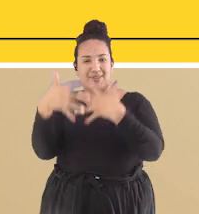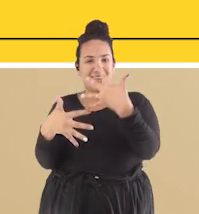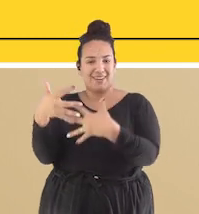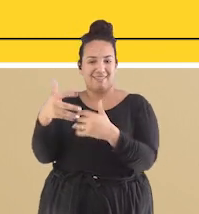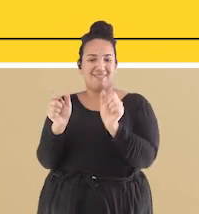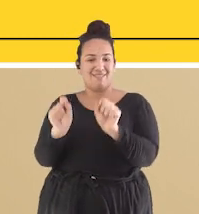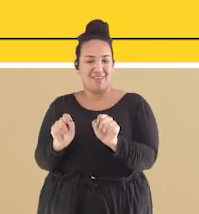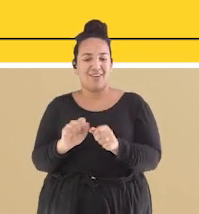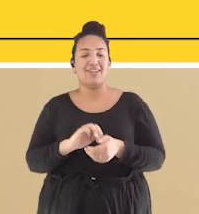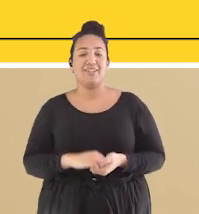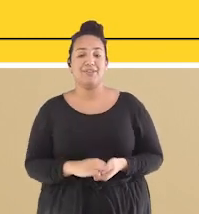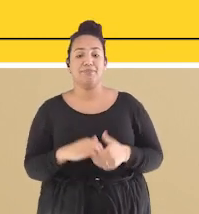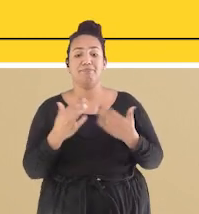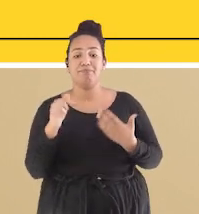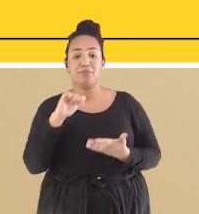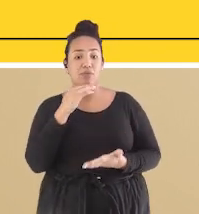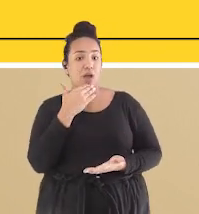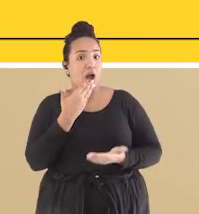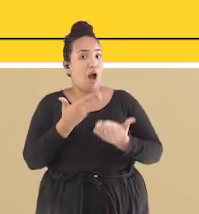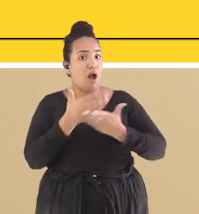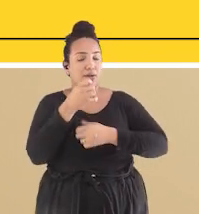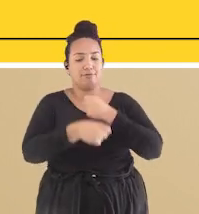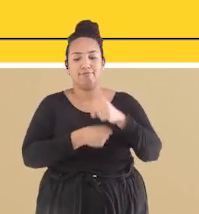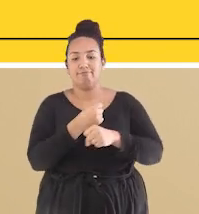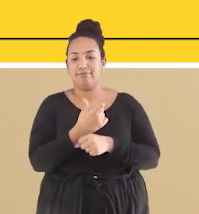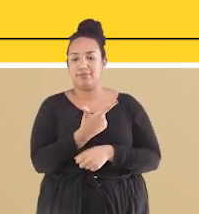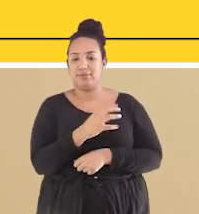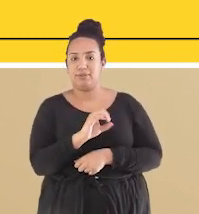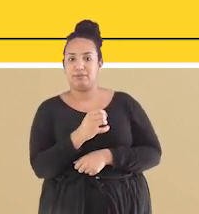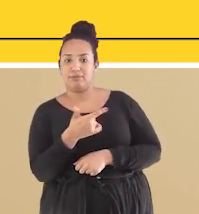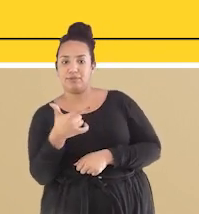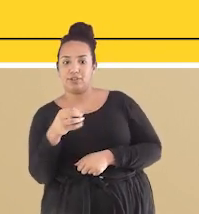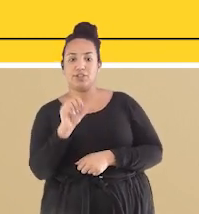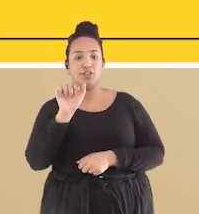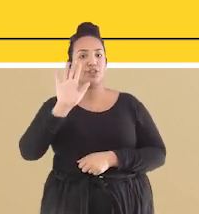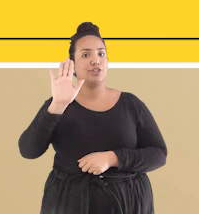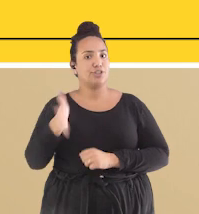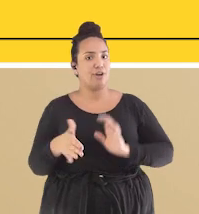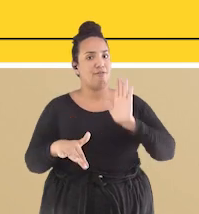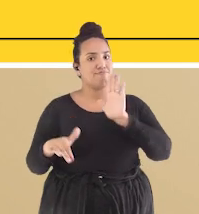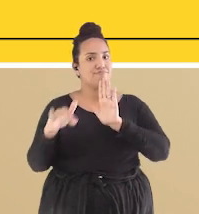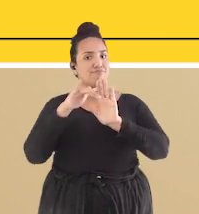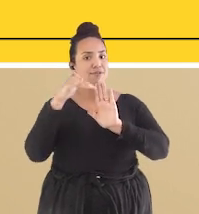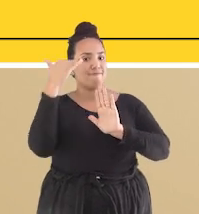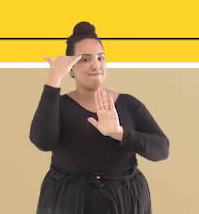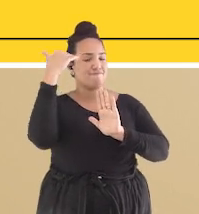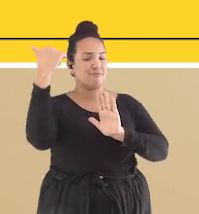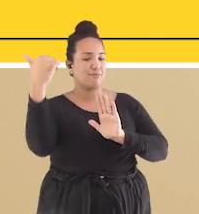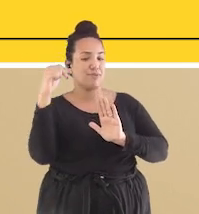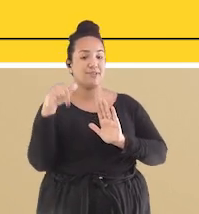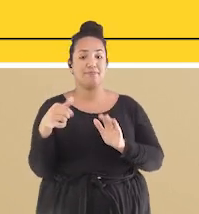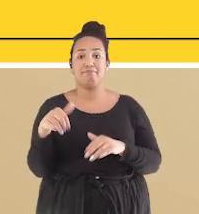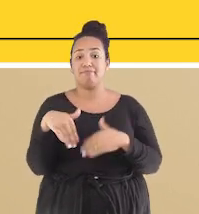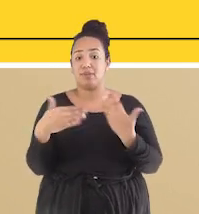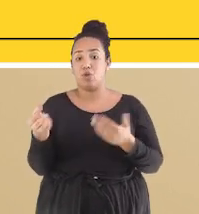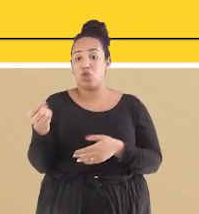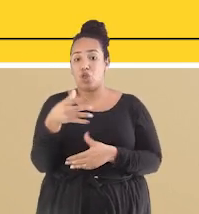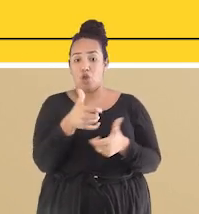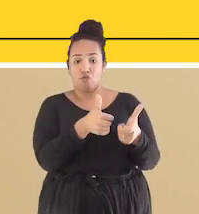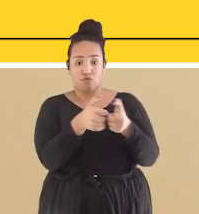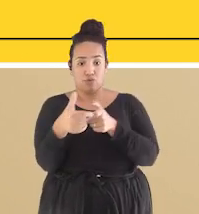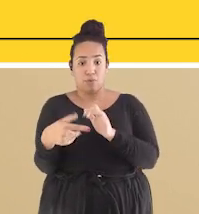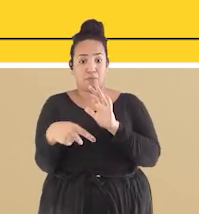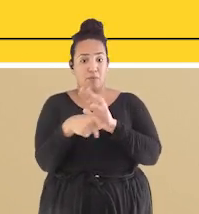das maiores surpresas de 2020 e já garantiu seu lugar entre os maiores sucessos do ano. O novo game da Mediatonic